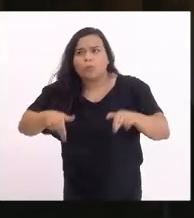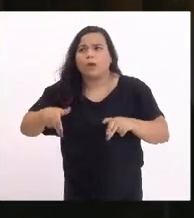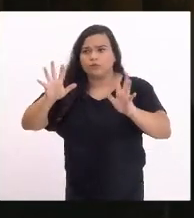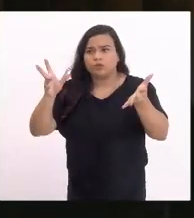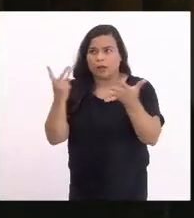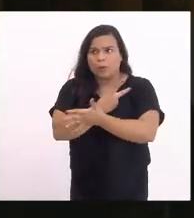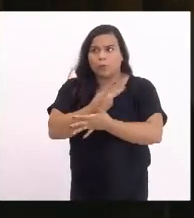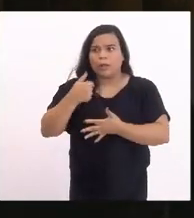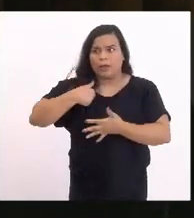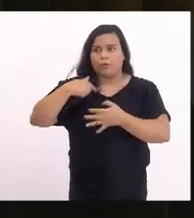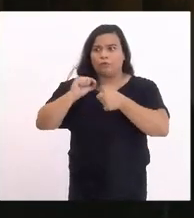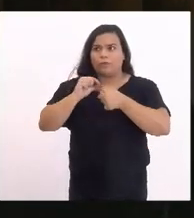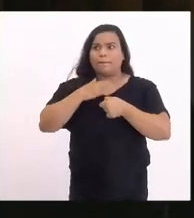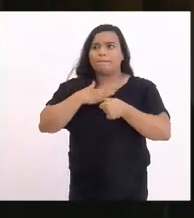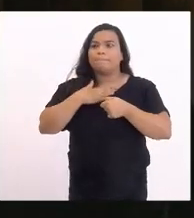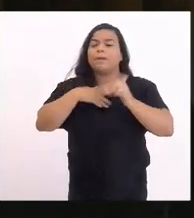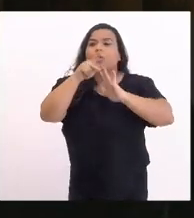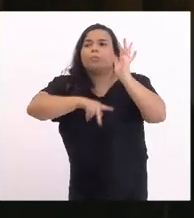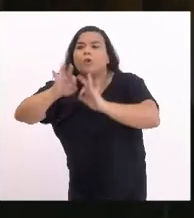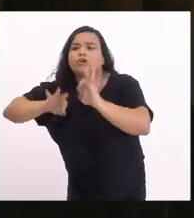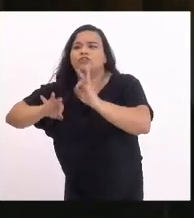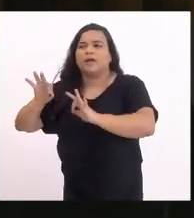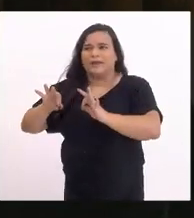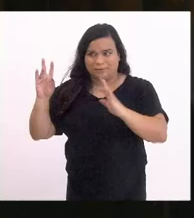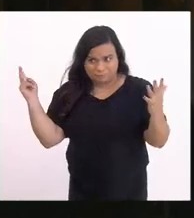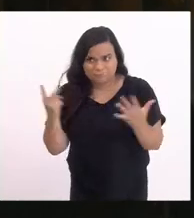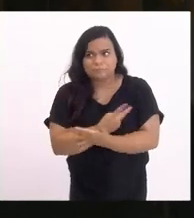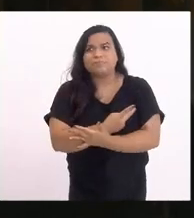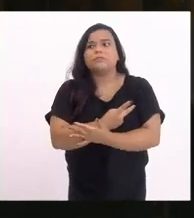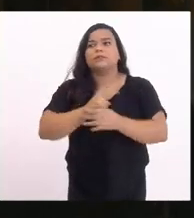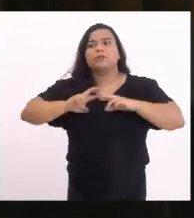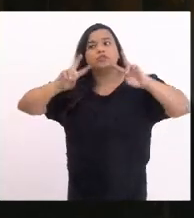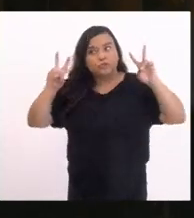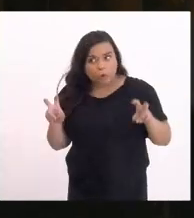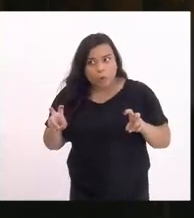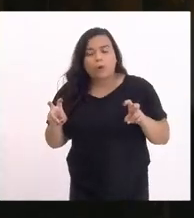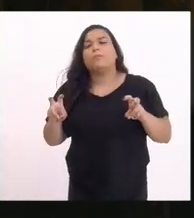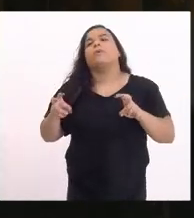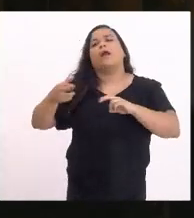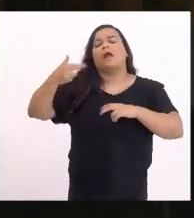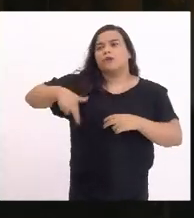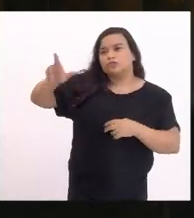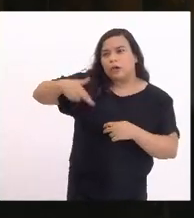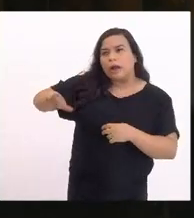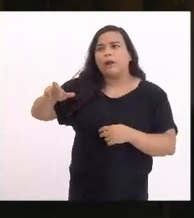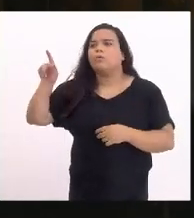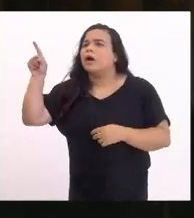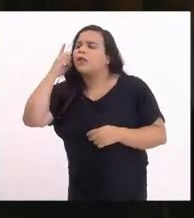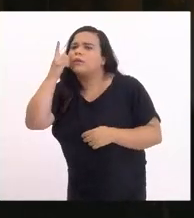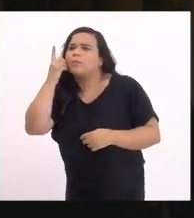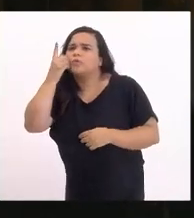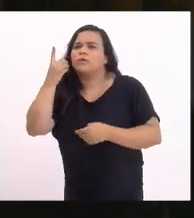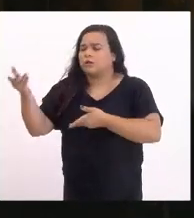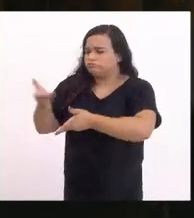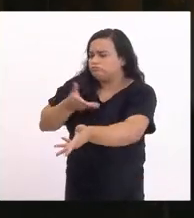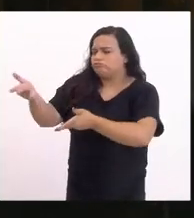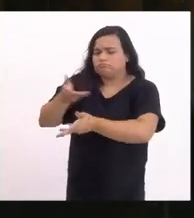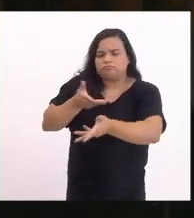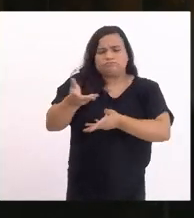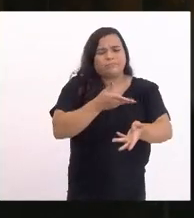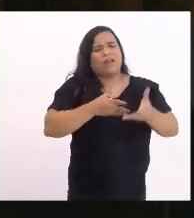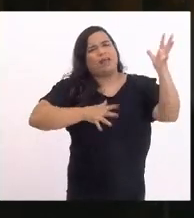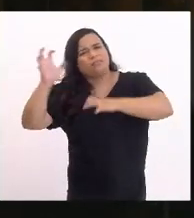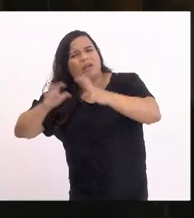aqui o meu projeto de assédio religioso, os deputados se revezaram na tribuna e brigaram,